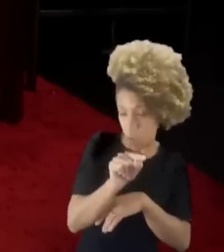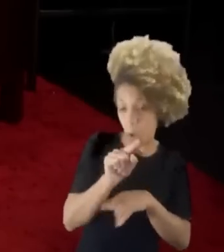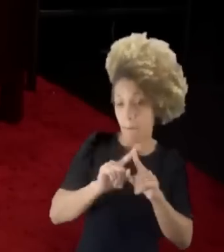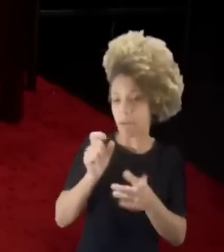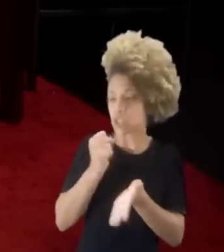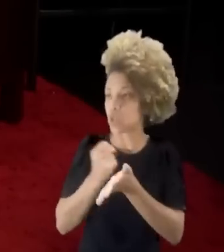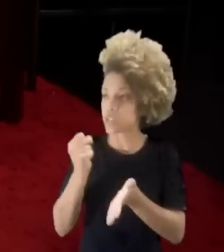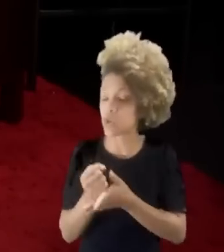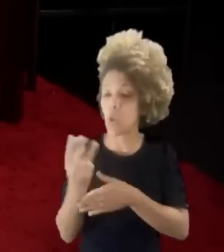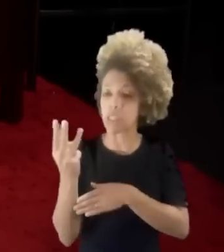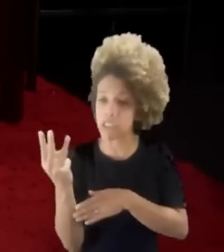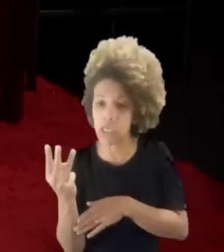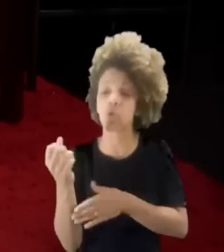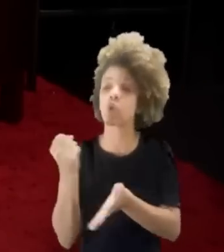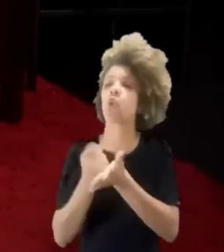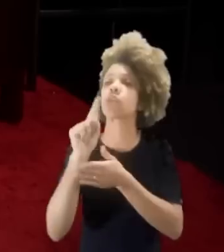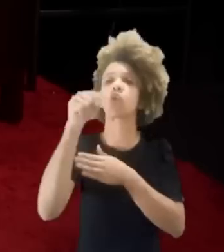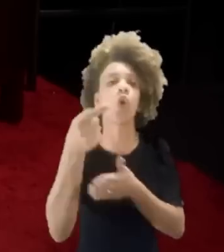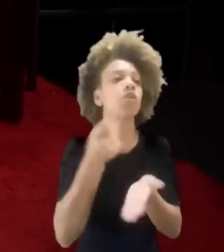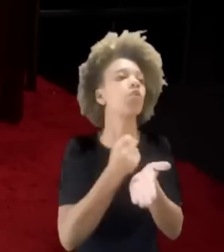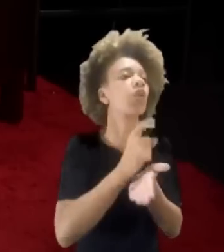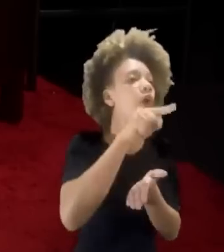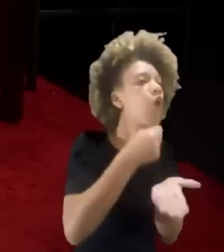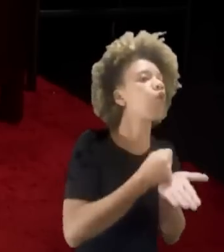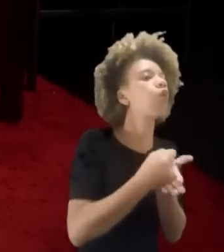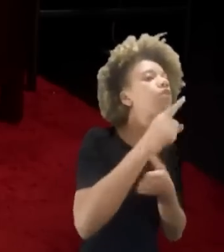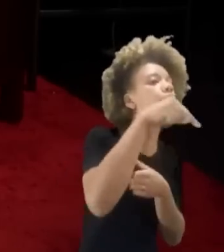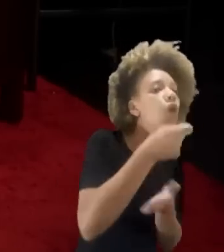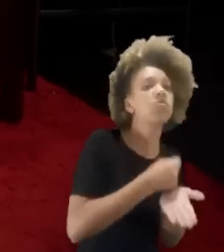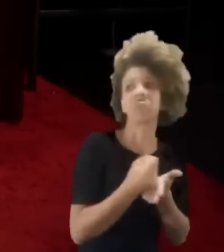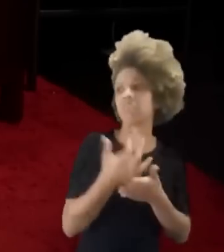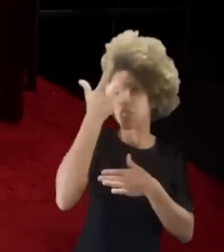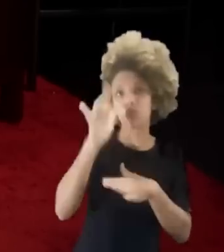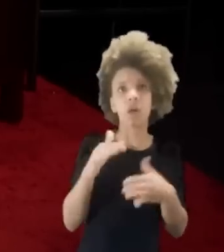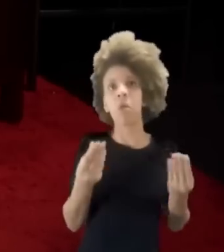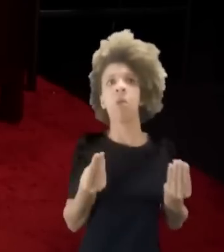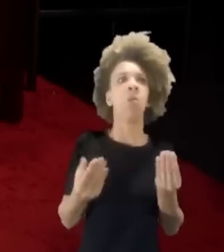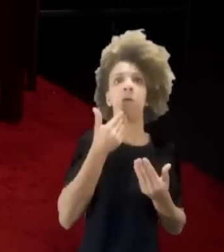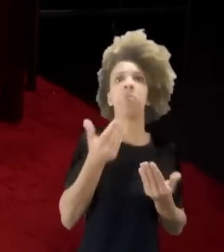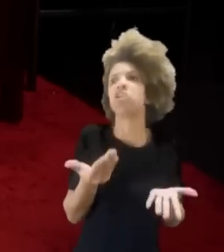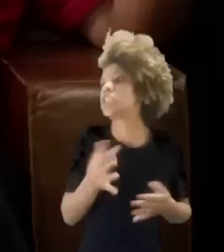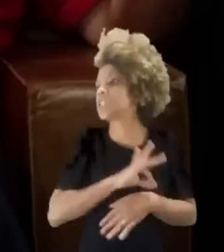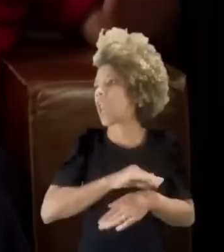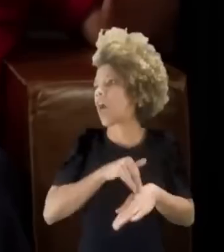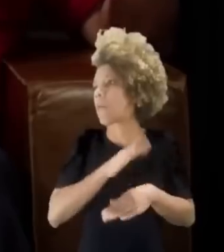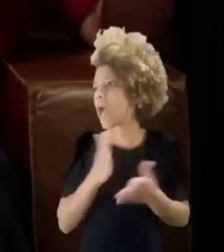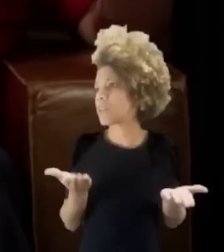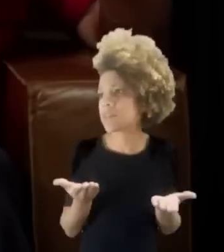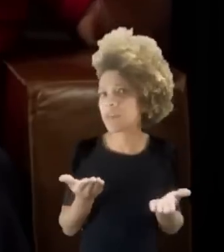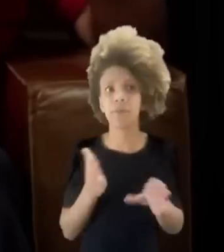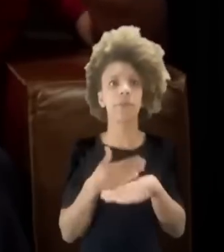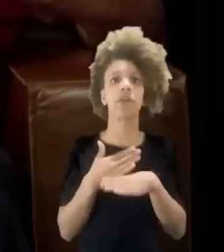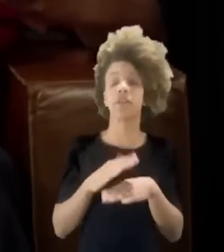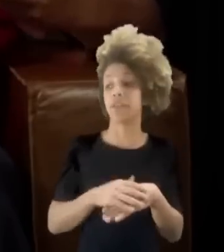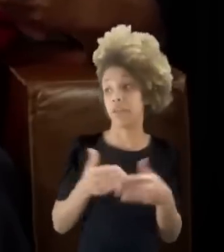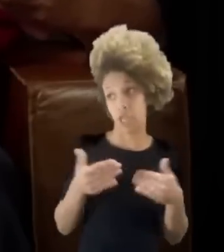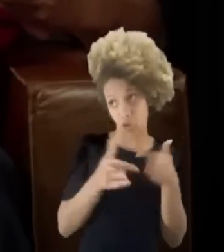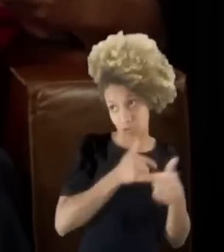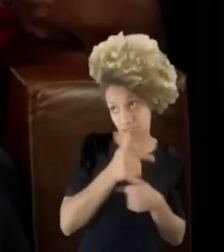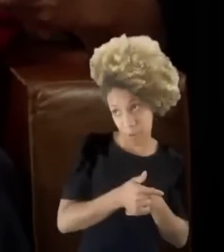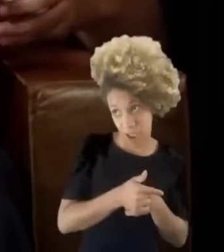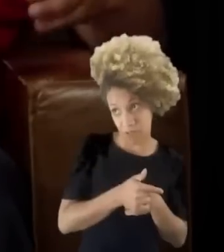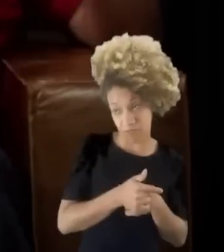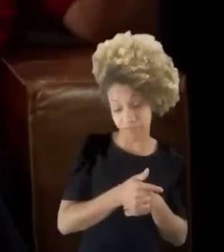terceirizada que contratou não sei quem contratou não sei o quê e aí você não sabe contra quem você se revolta você fica perdido e agora o trabalho tá na fase gasosa